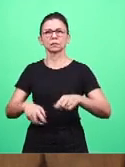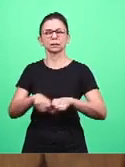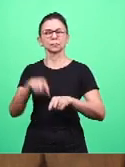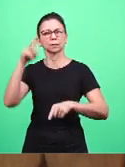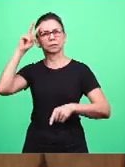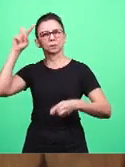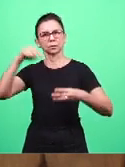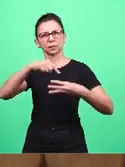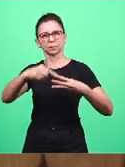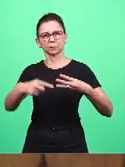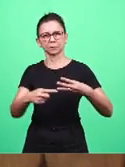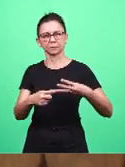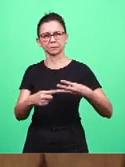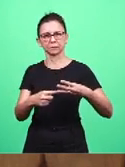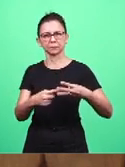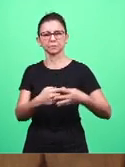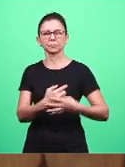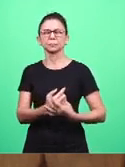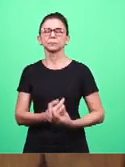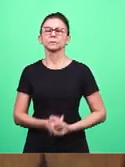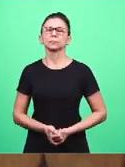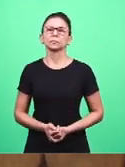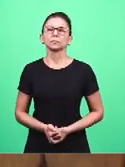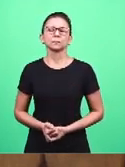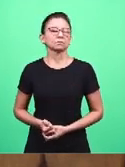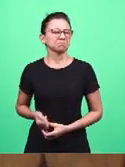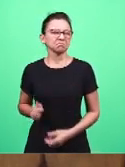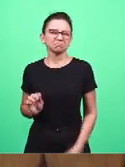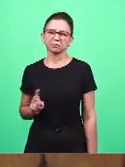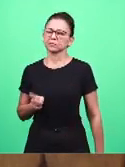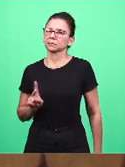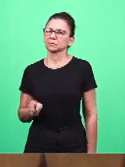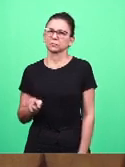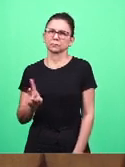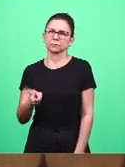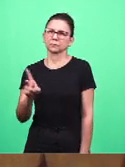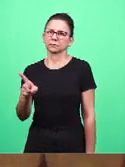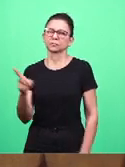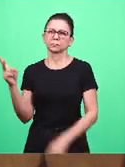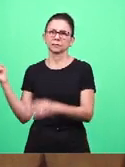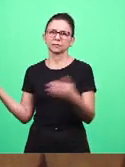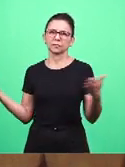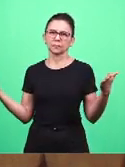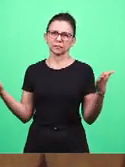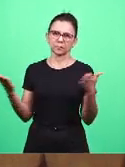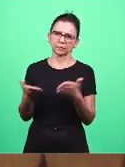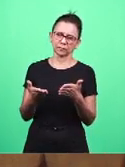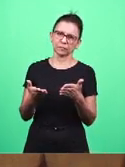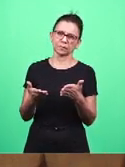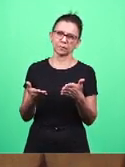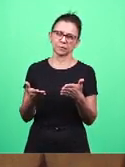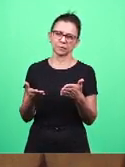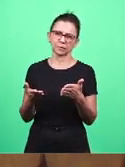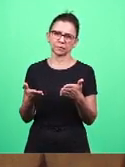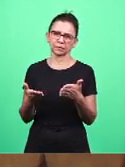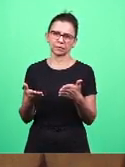cada missão deles identificava uma pessoa da Trindade: